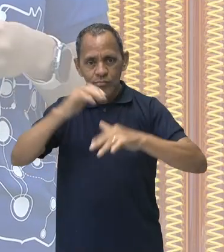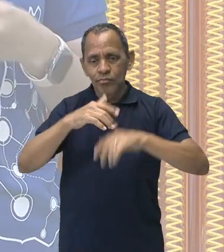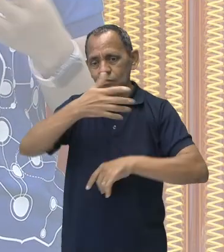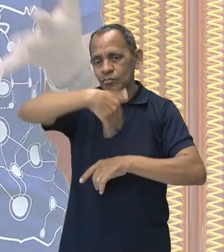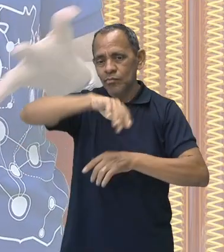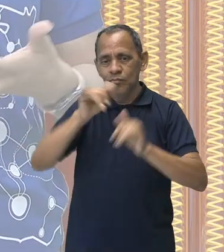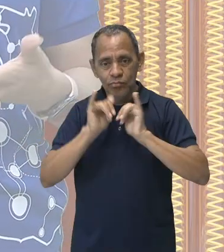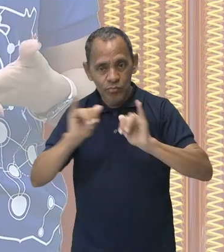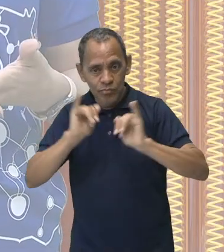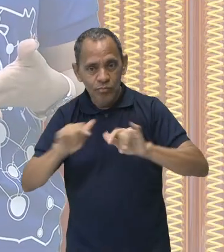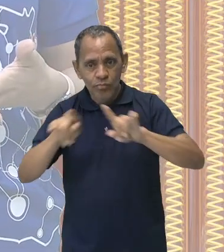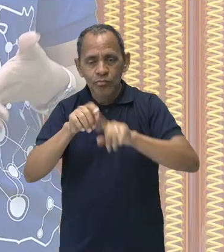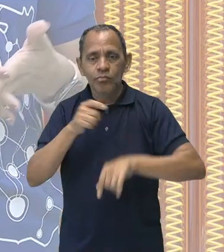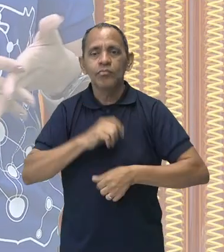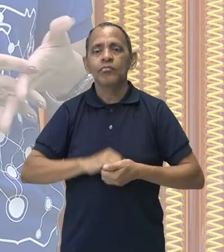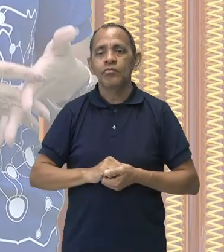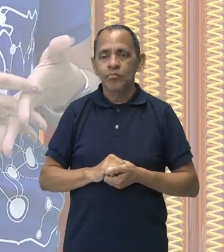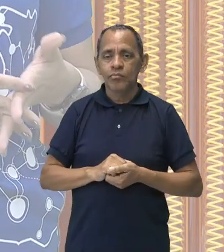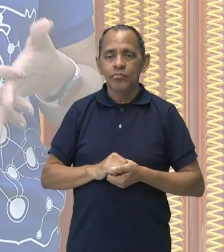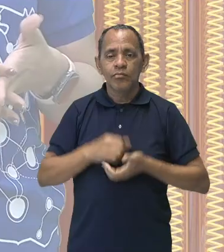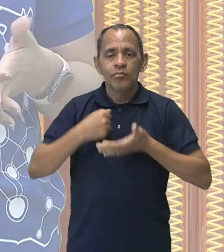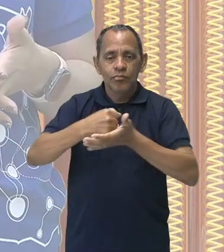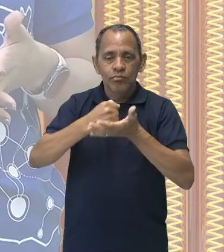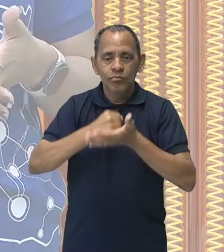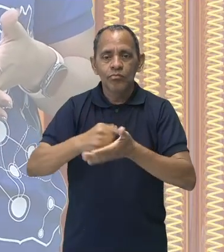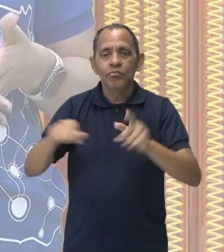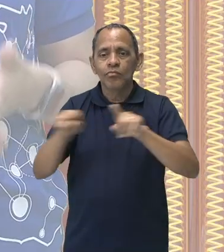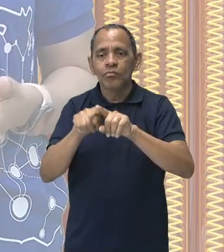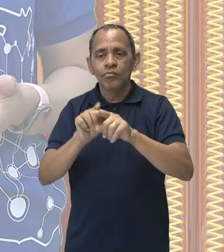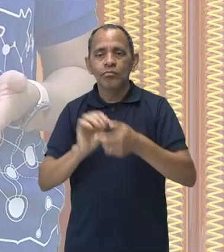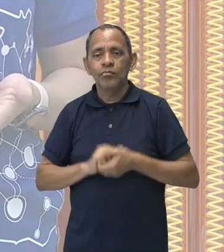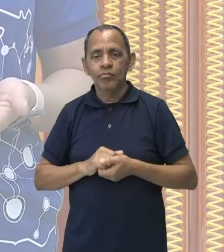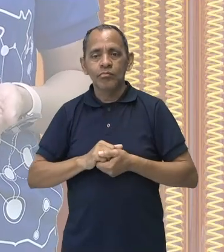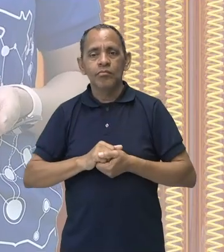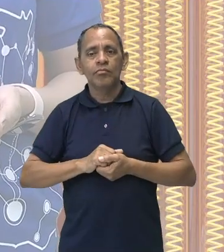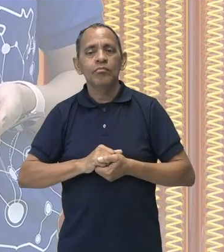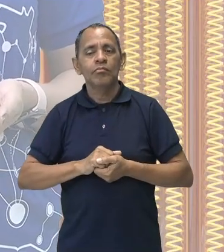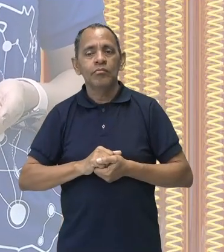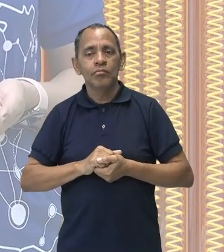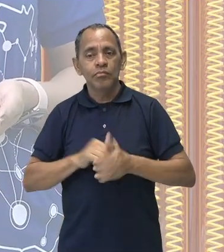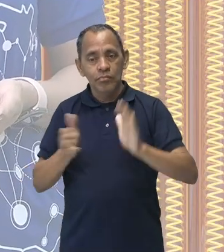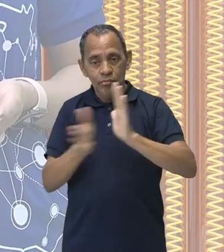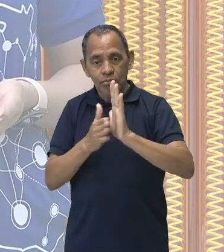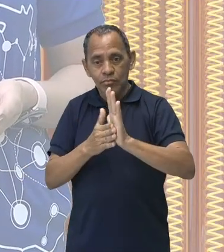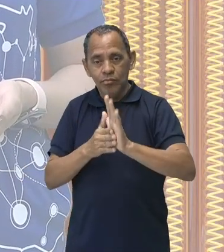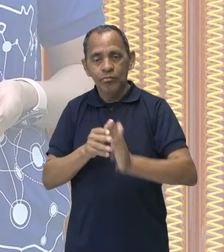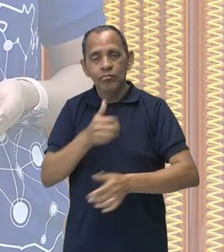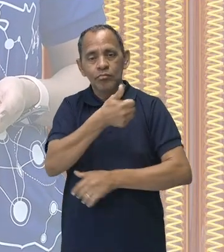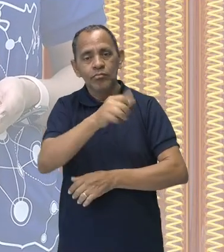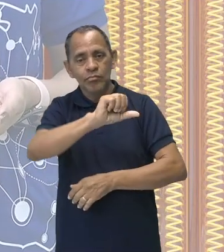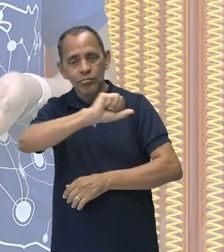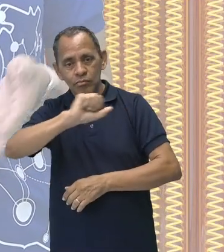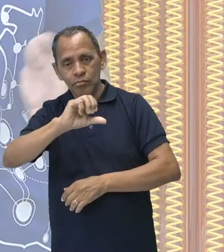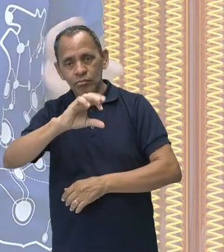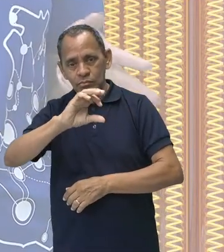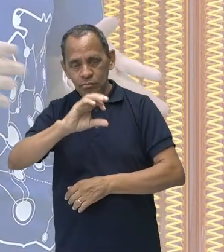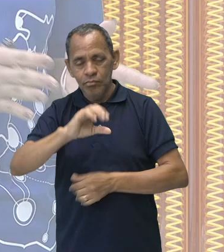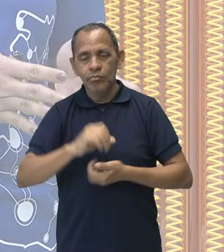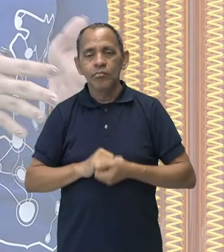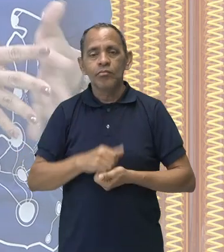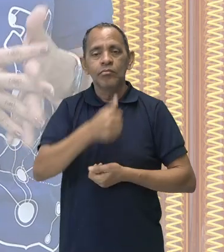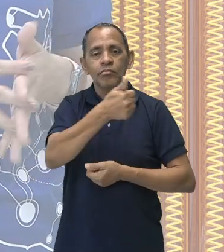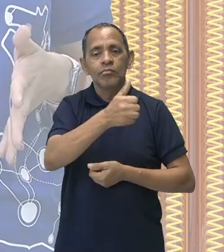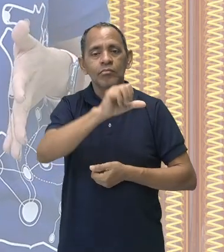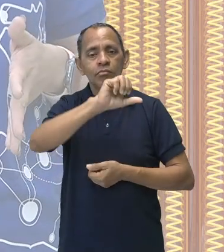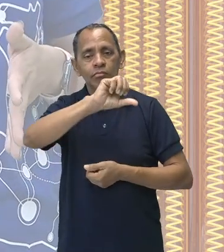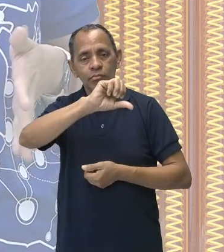né, ajudou justamente na autoria do Manifesto Republicano em 1870. Olha só, um